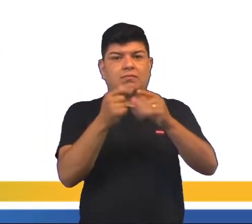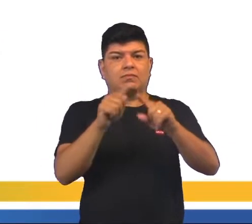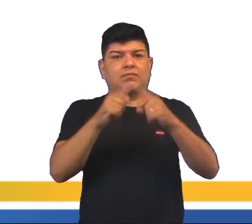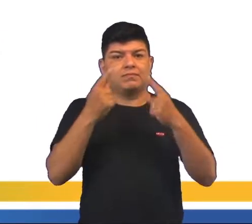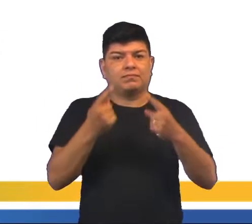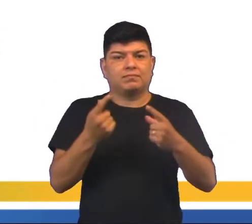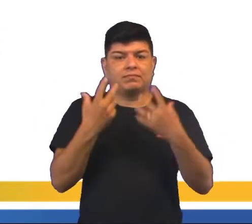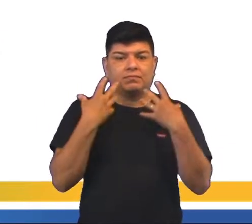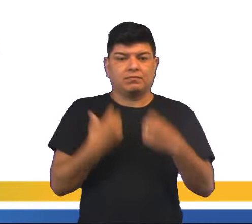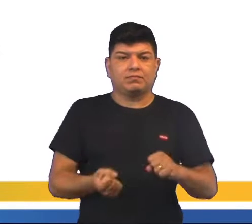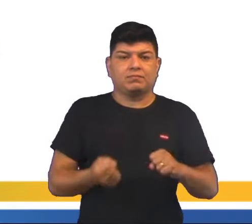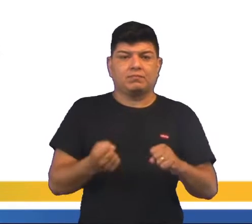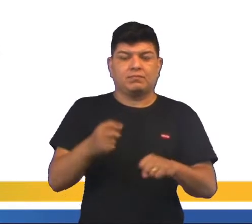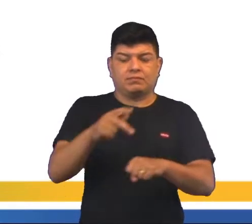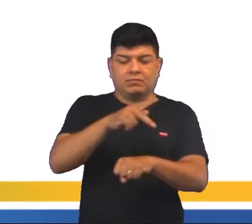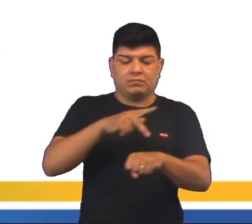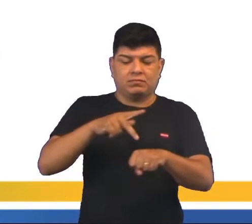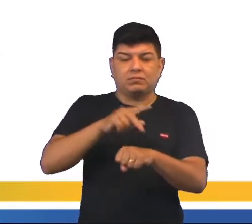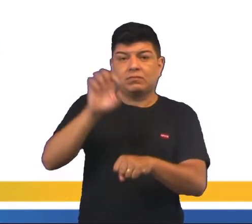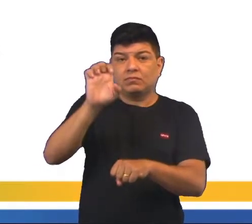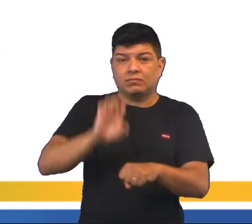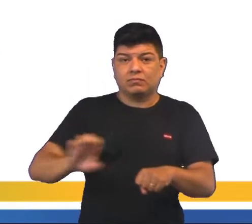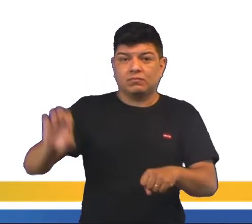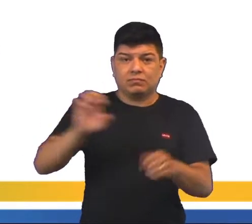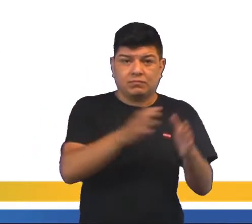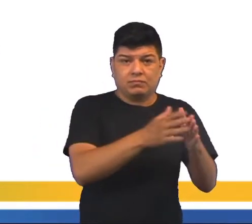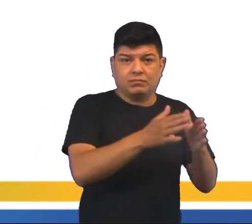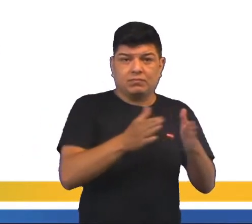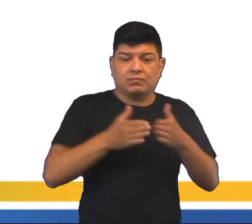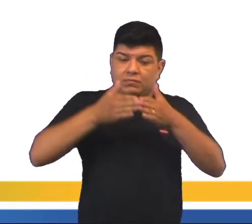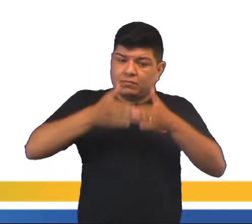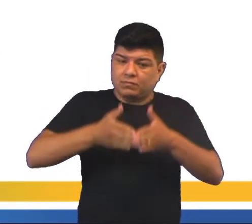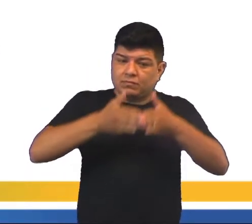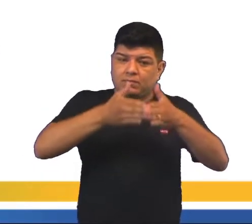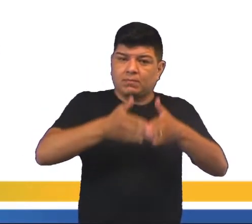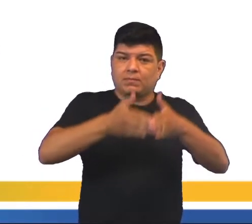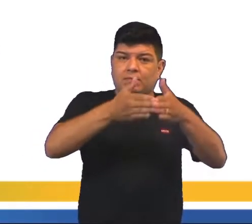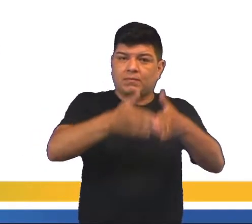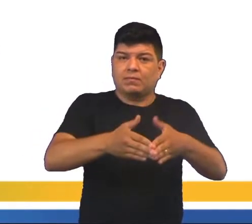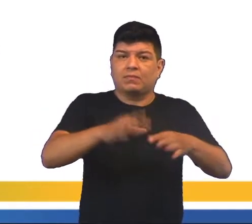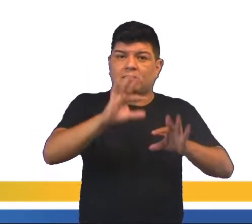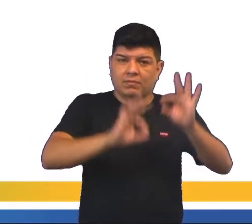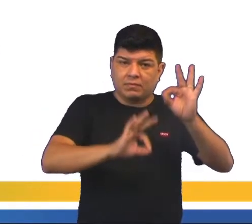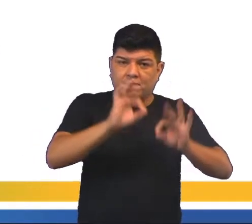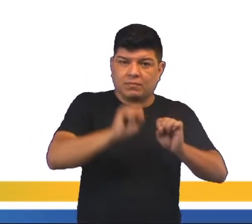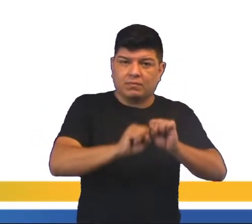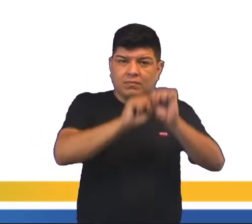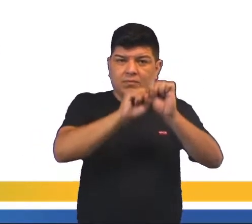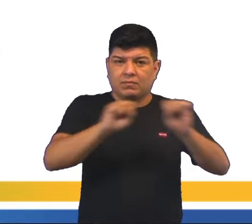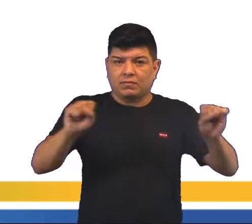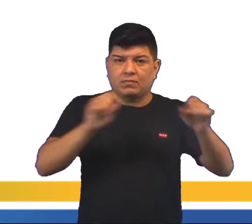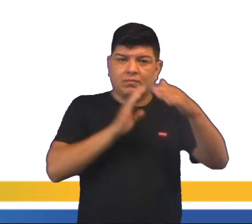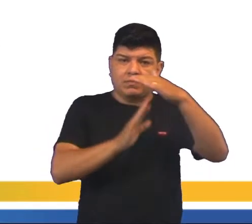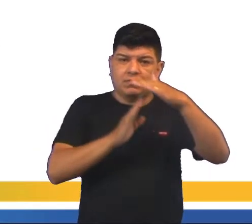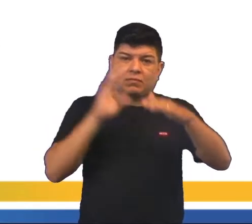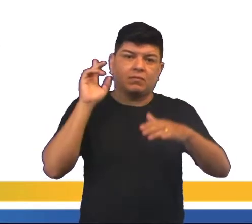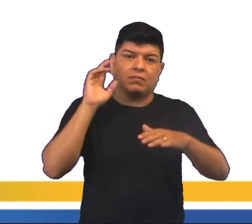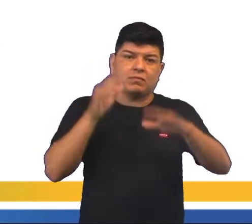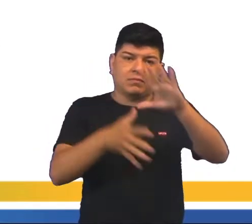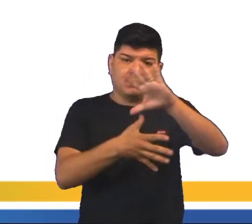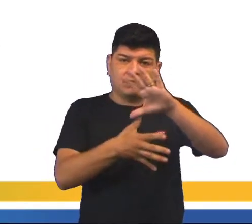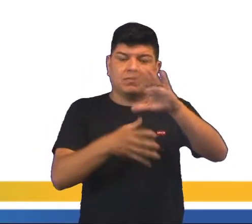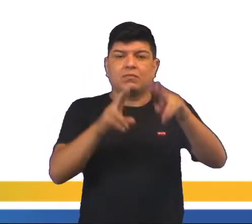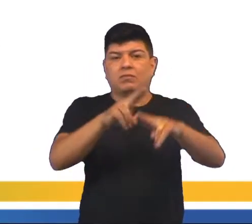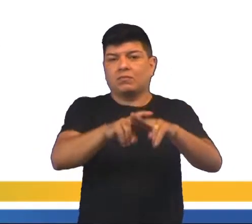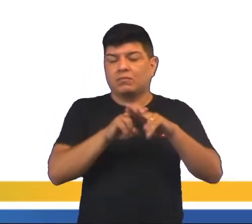Foi adotado pelas nações europeias durante o período das grandes navegações e da montagem do sistema colonial no continente americano.